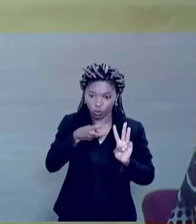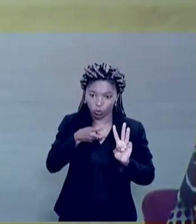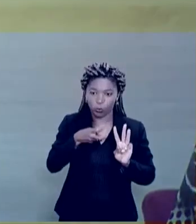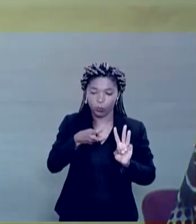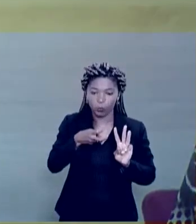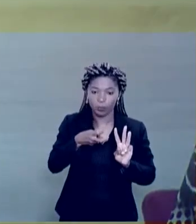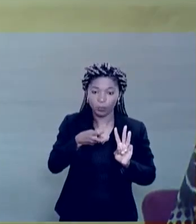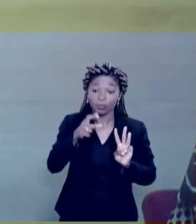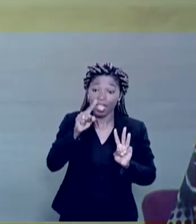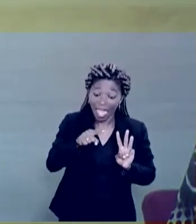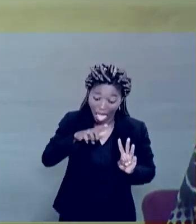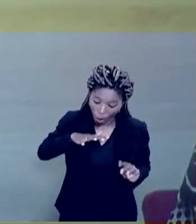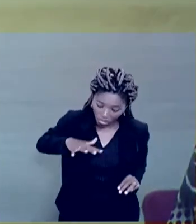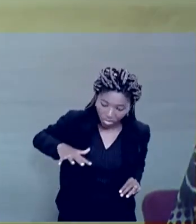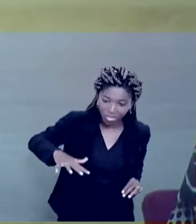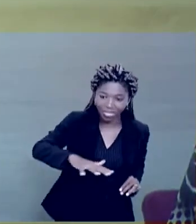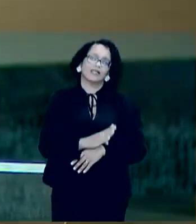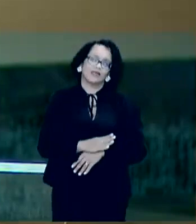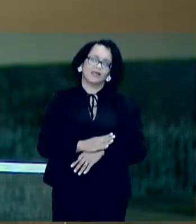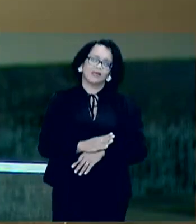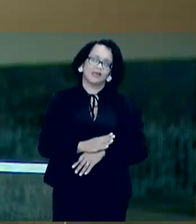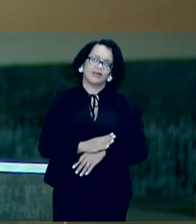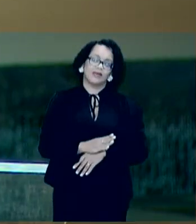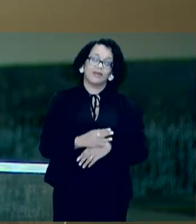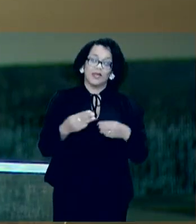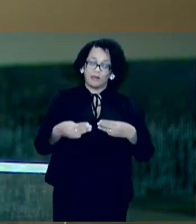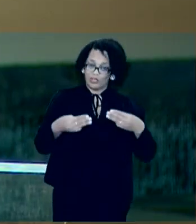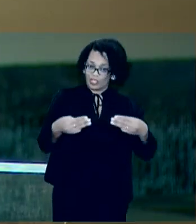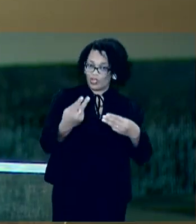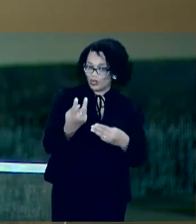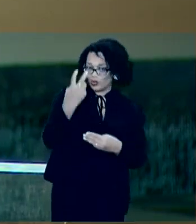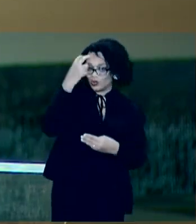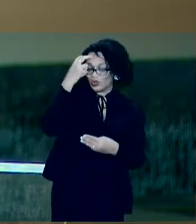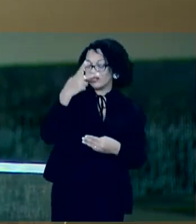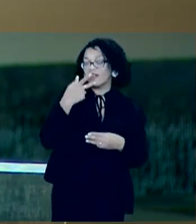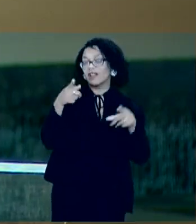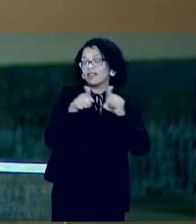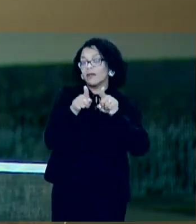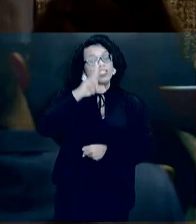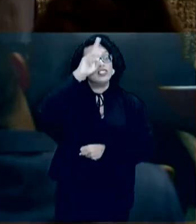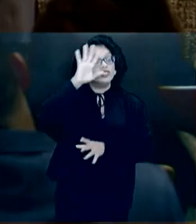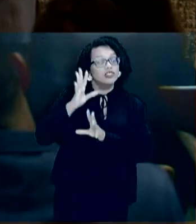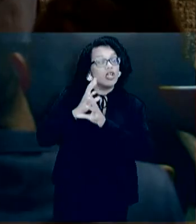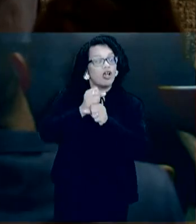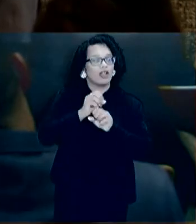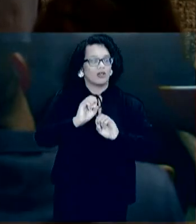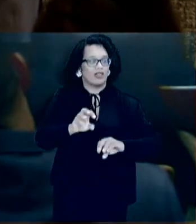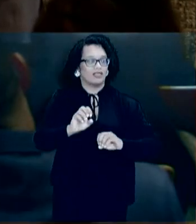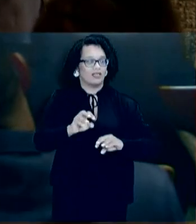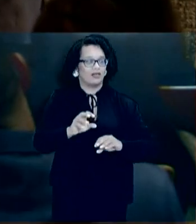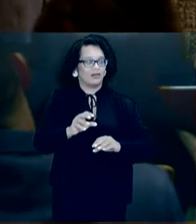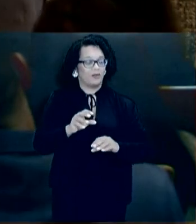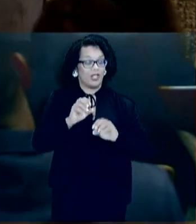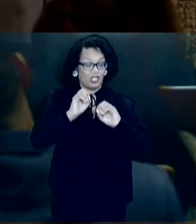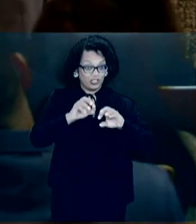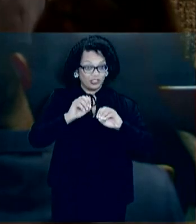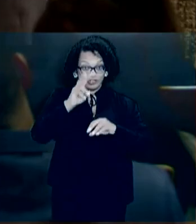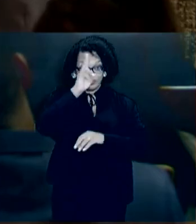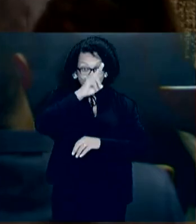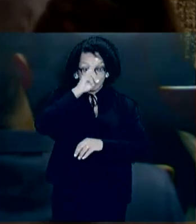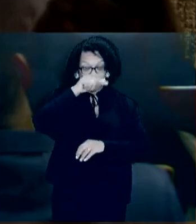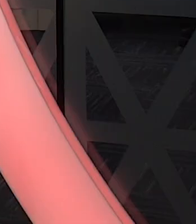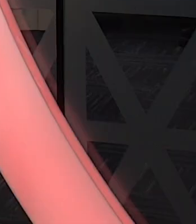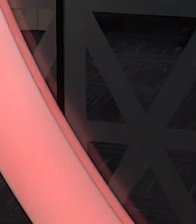cultural afro-brasileiro. O programa Acor da Cultura é fundamental para o desenvolvimento do Brasil, como civilização,